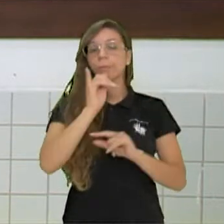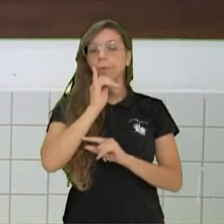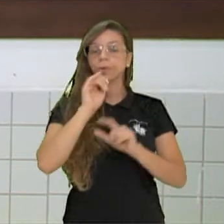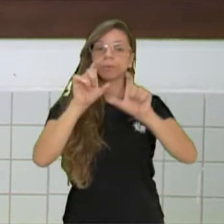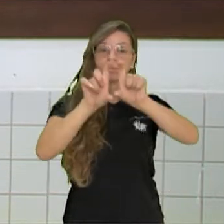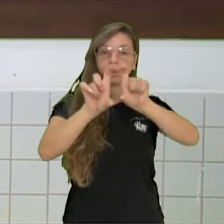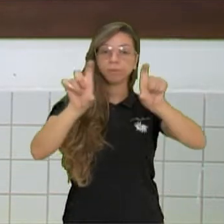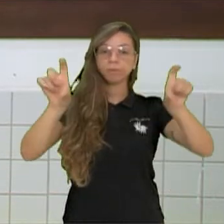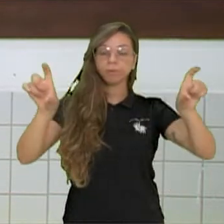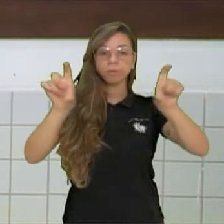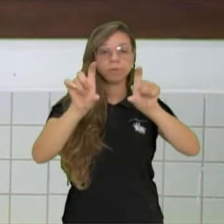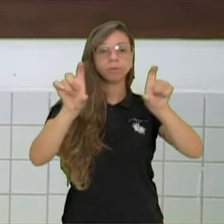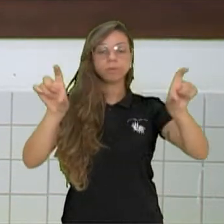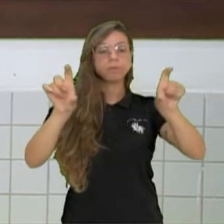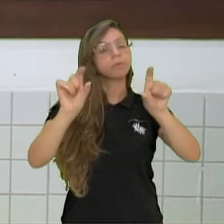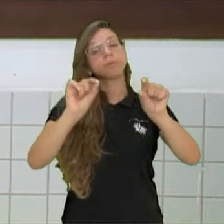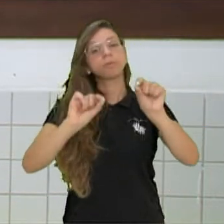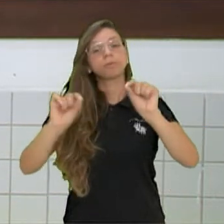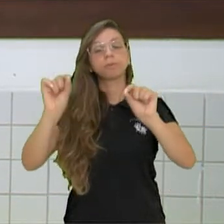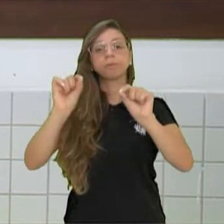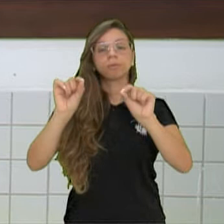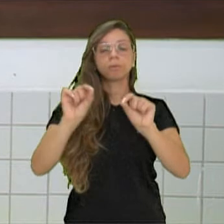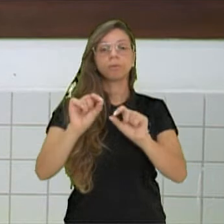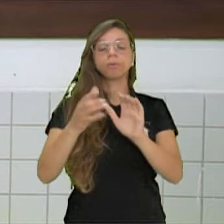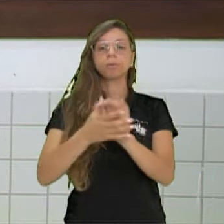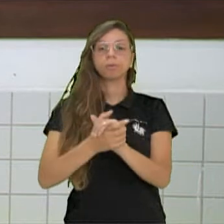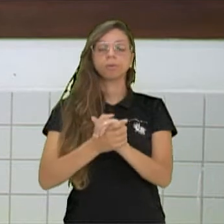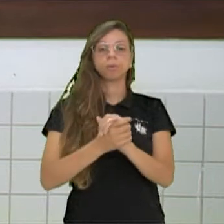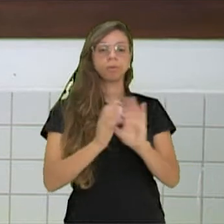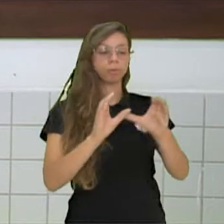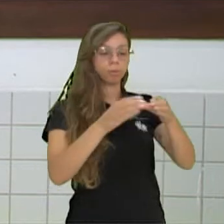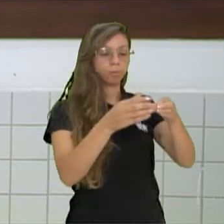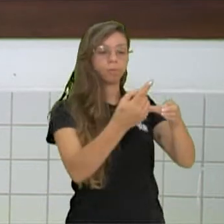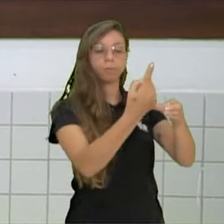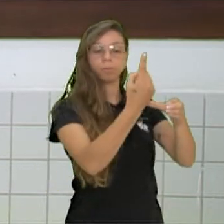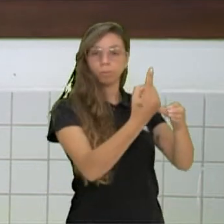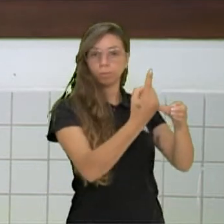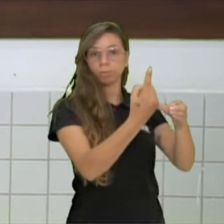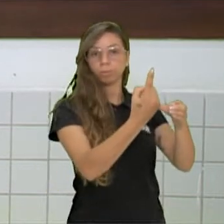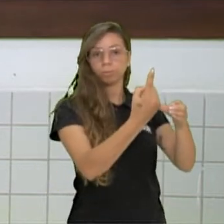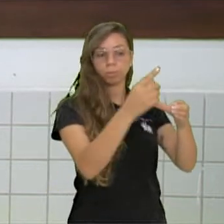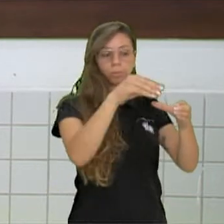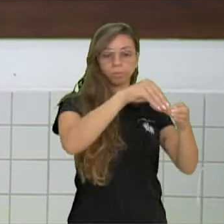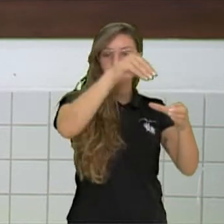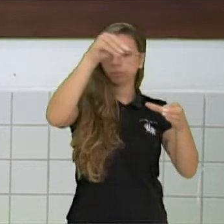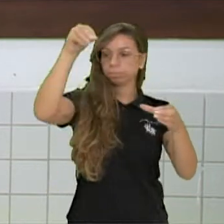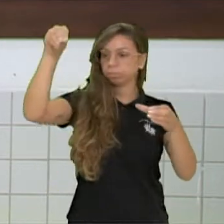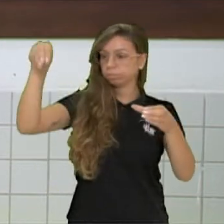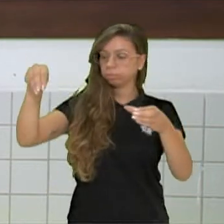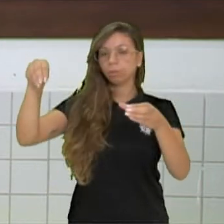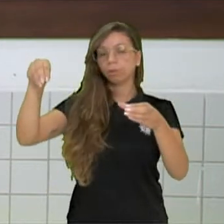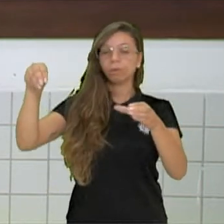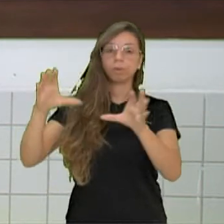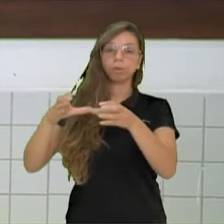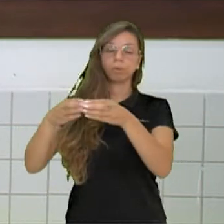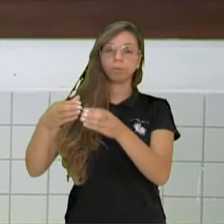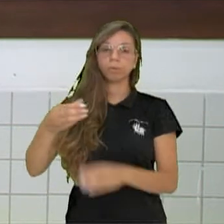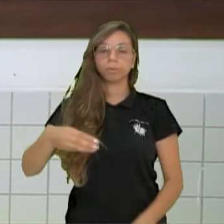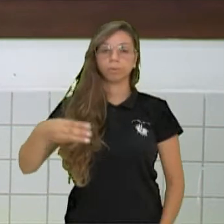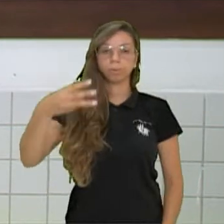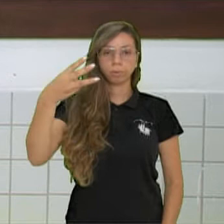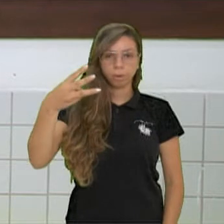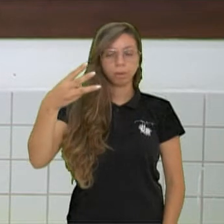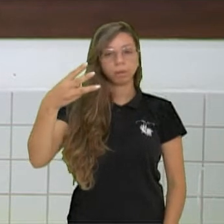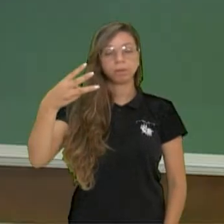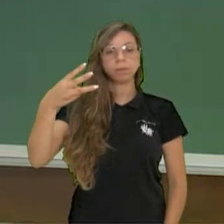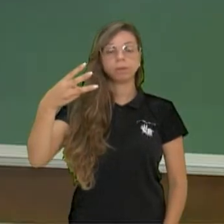função transforma o elemento 1 do primeiro conjunto em um elemento 3, em um valor de imagem 3 do segundo